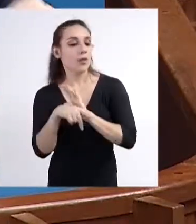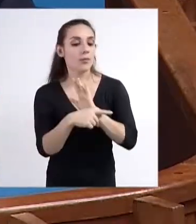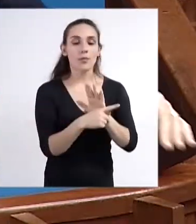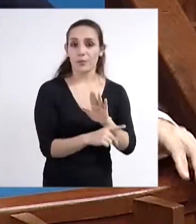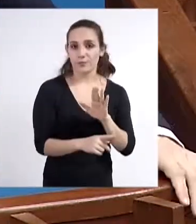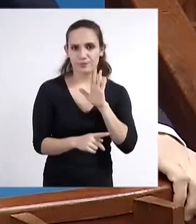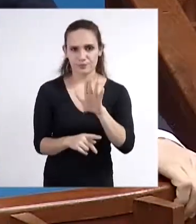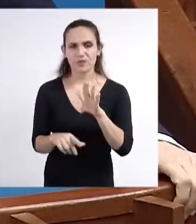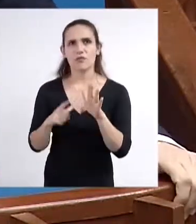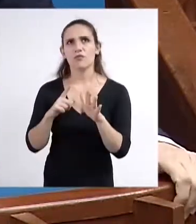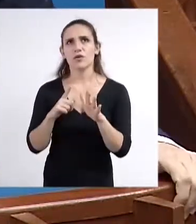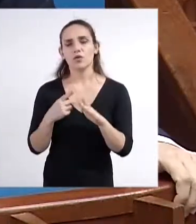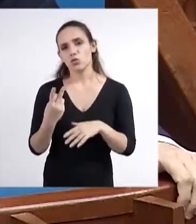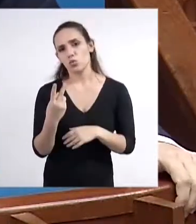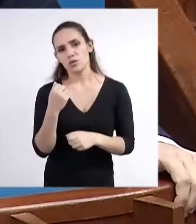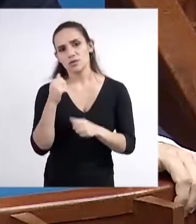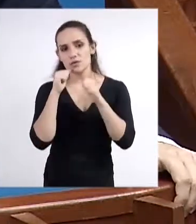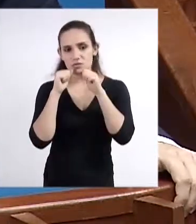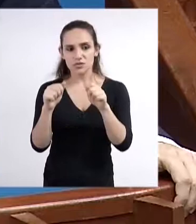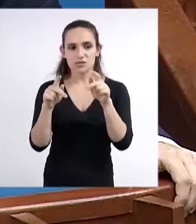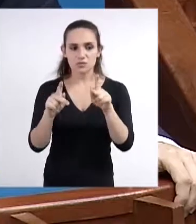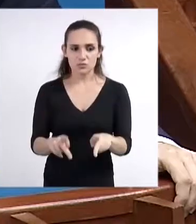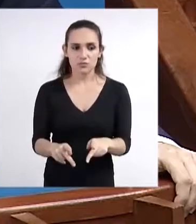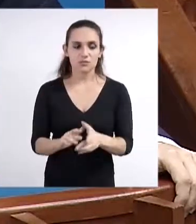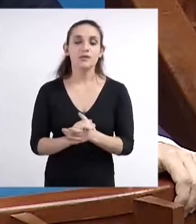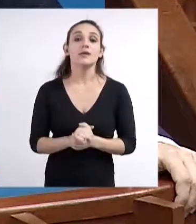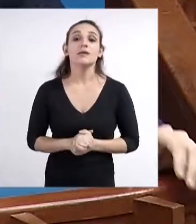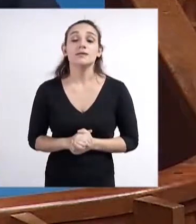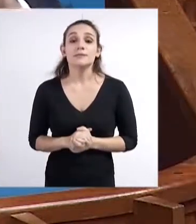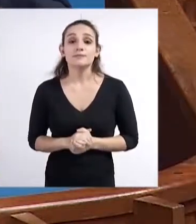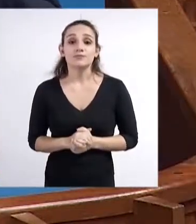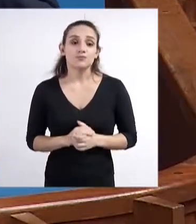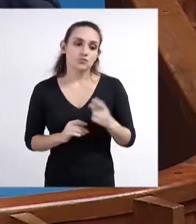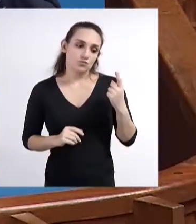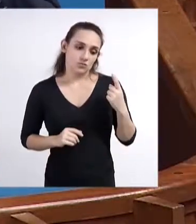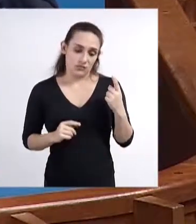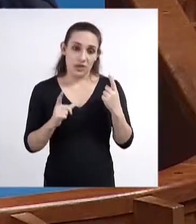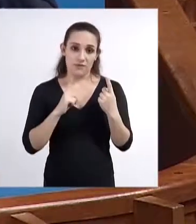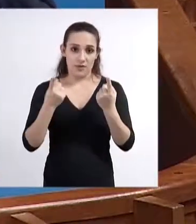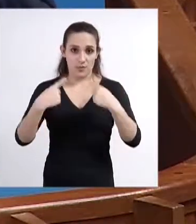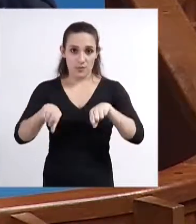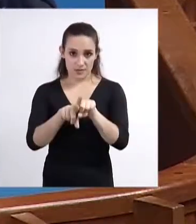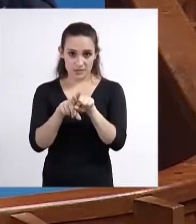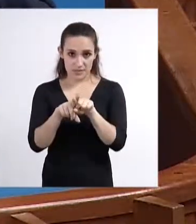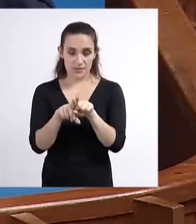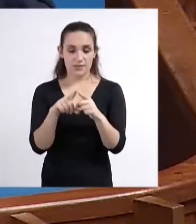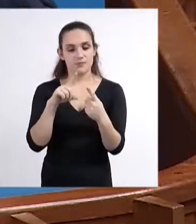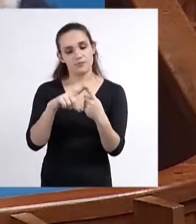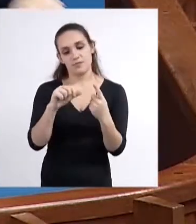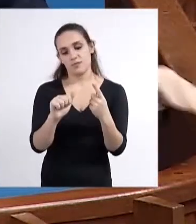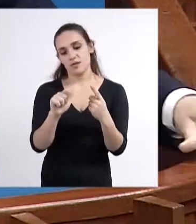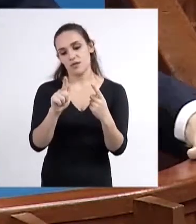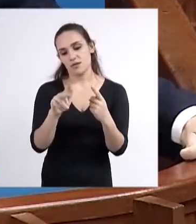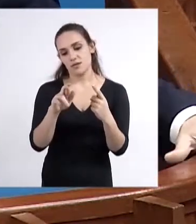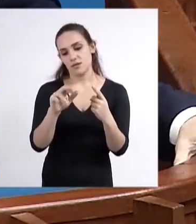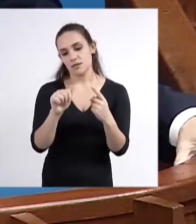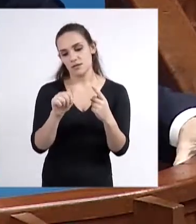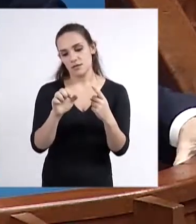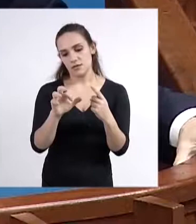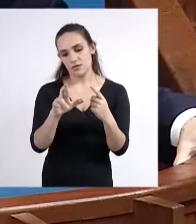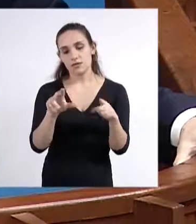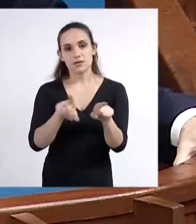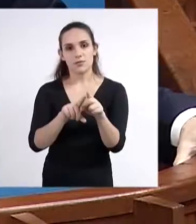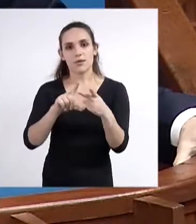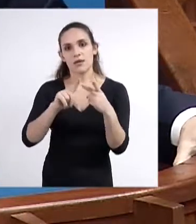ao longo desses 2 anos, onde, com a parceria com a Agraer e o IBGE,